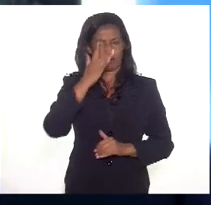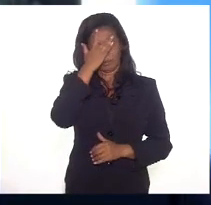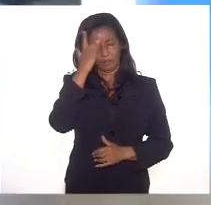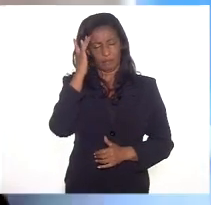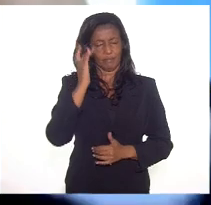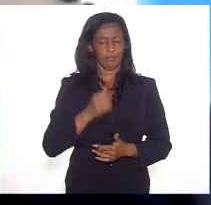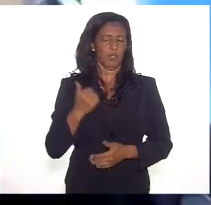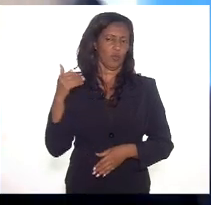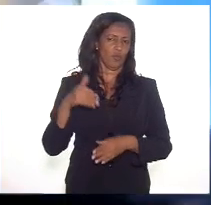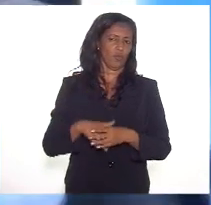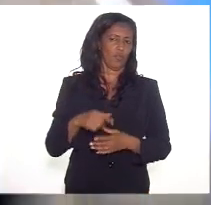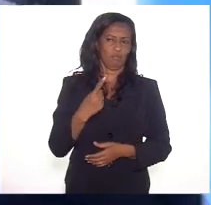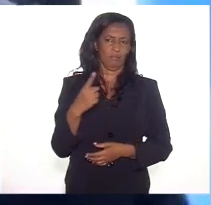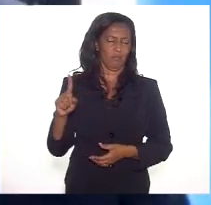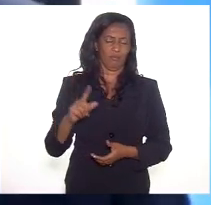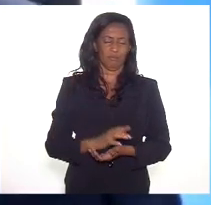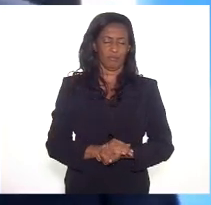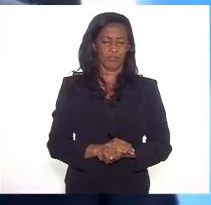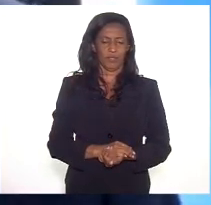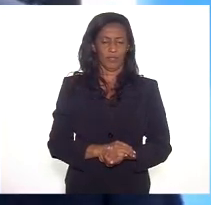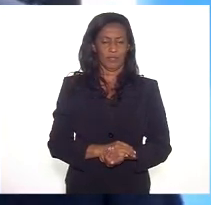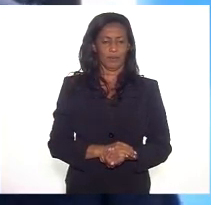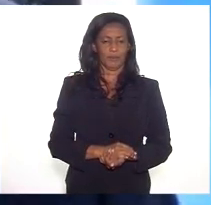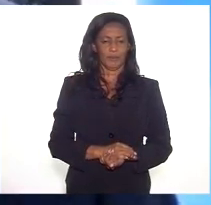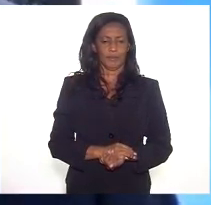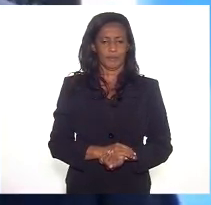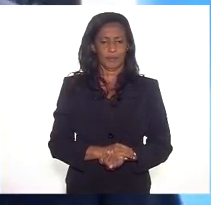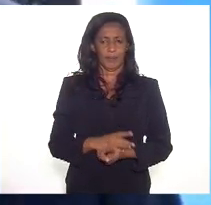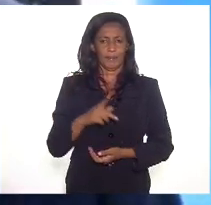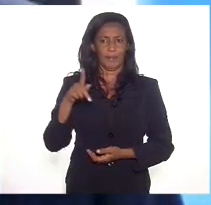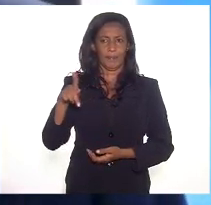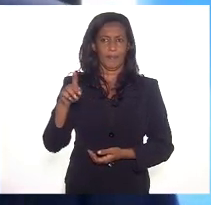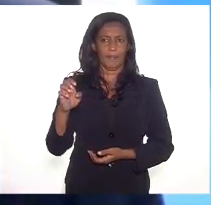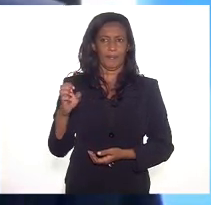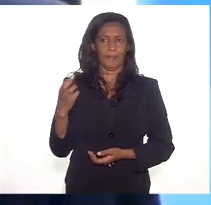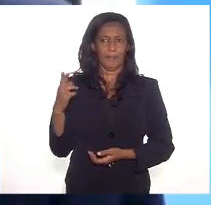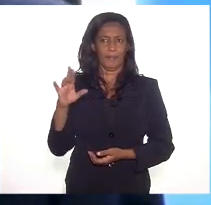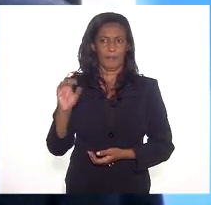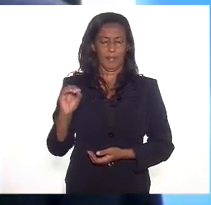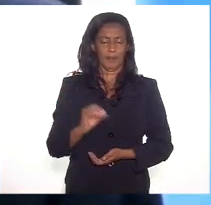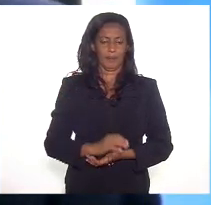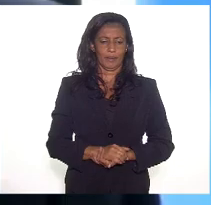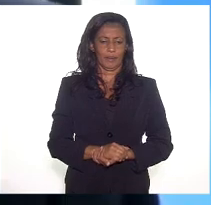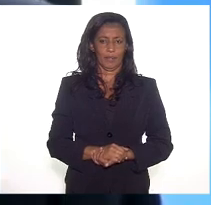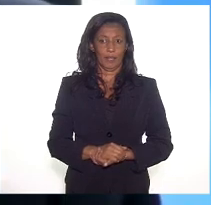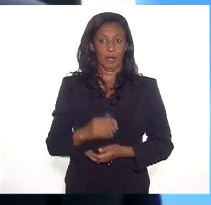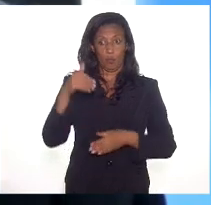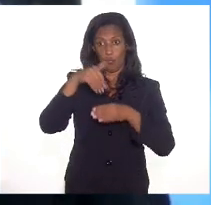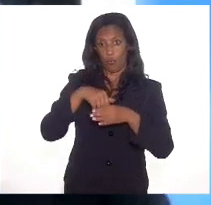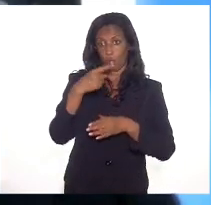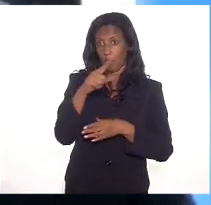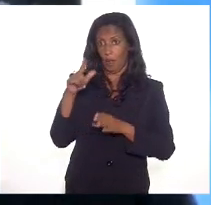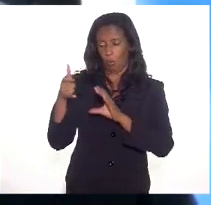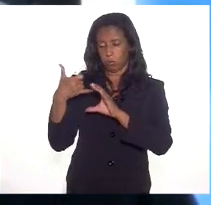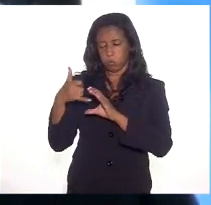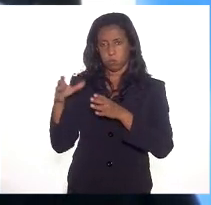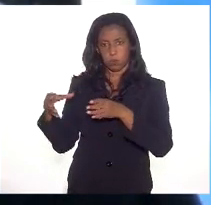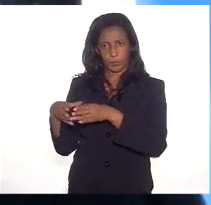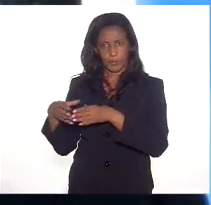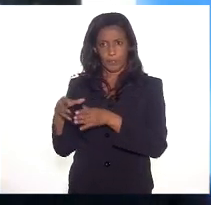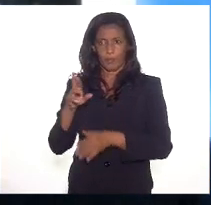Vota não, deputado Noel de Carvalho. Deputado Pedro Ricardo. Deputado Pedro Ricardo votou não no grupo.